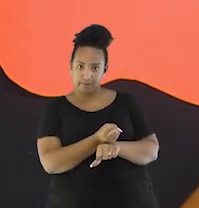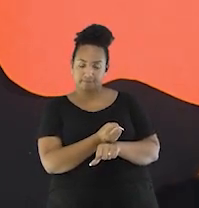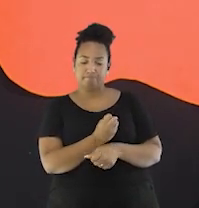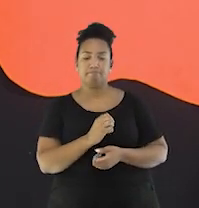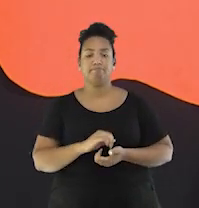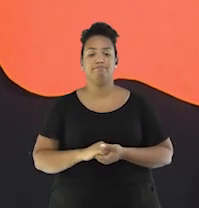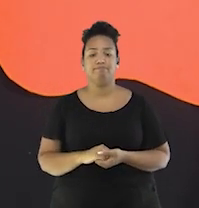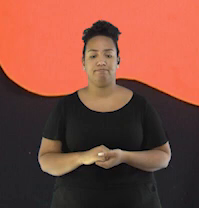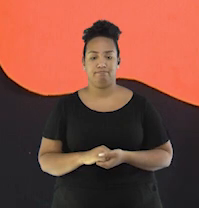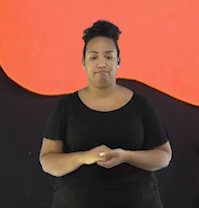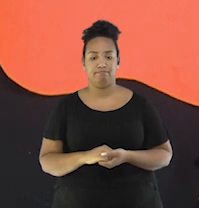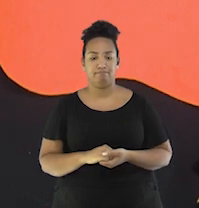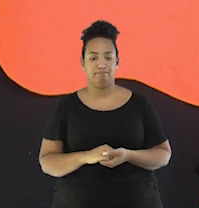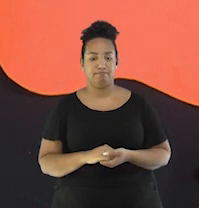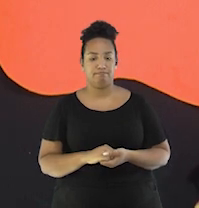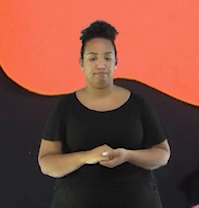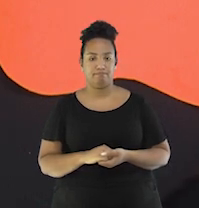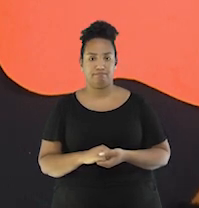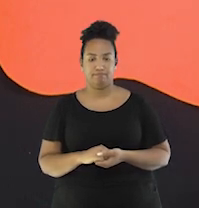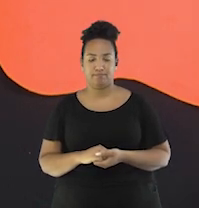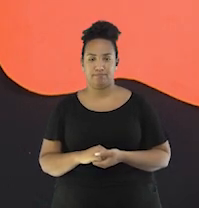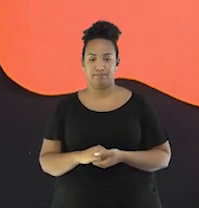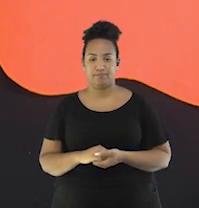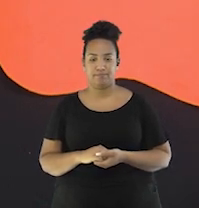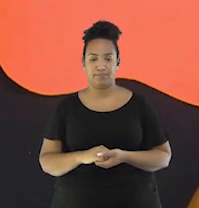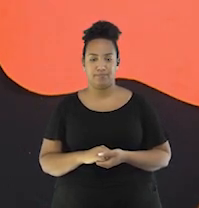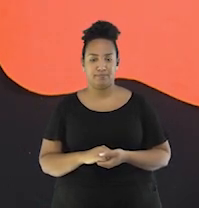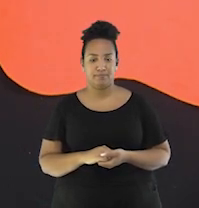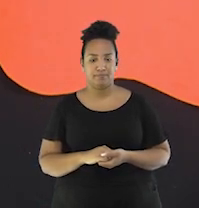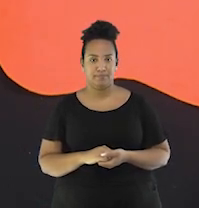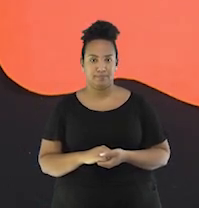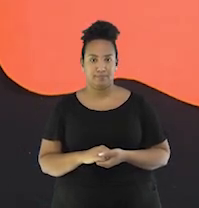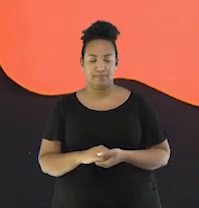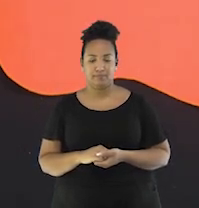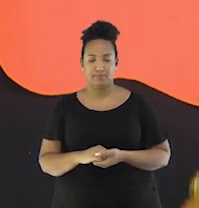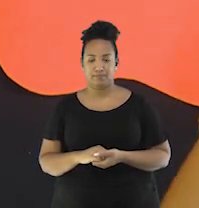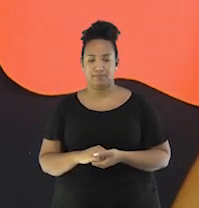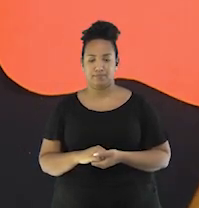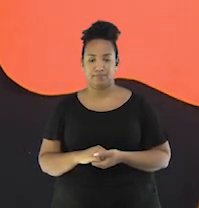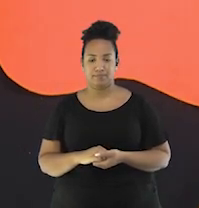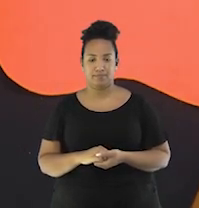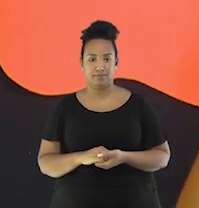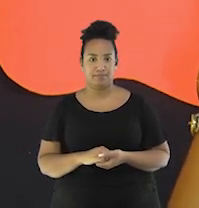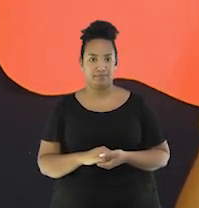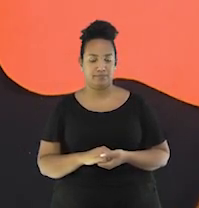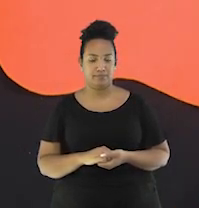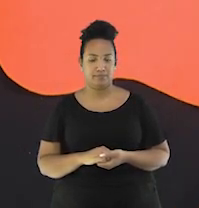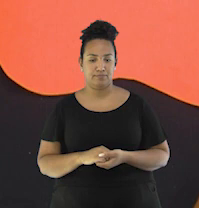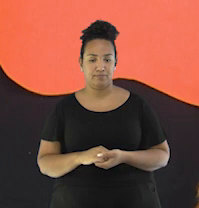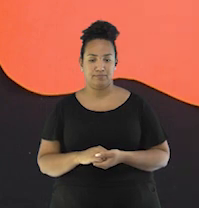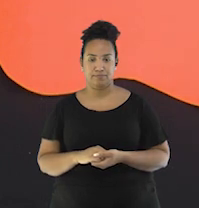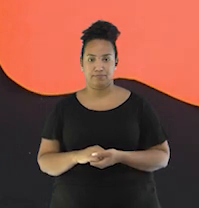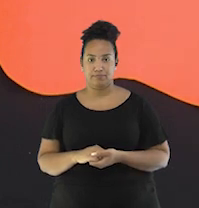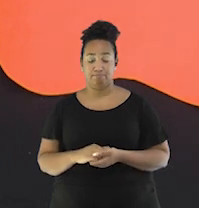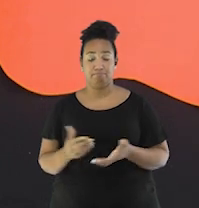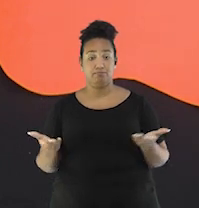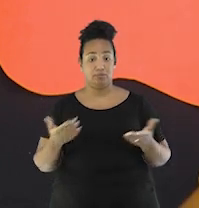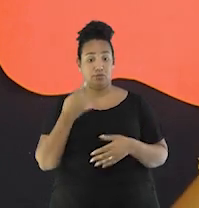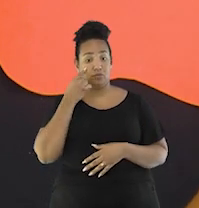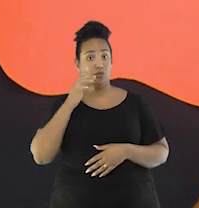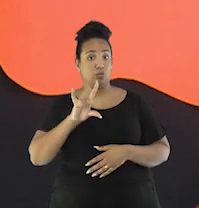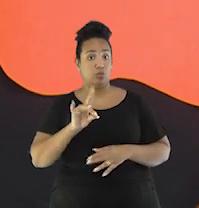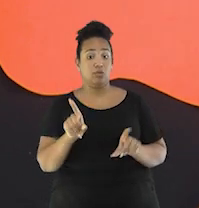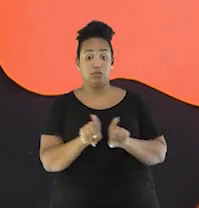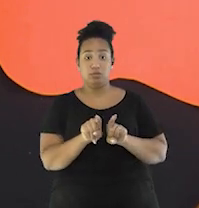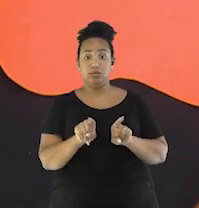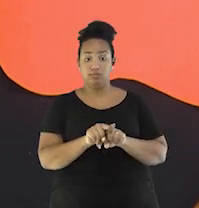parte do corpo. Vamos, aqui também temos 3 tiras, vamos